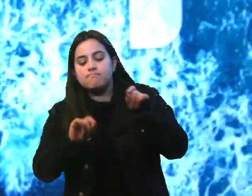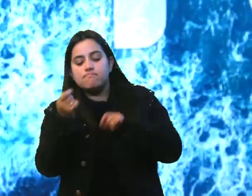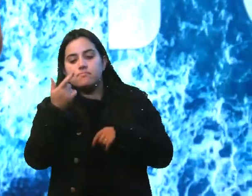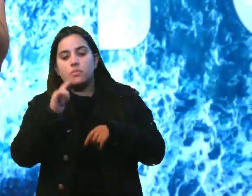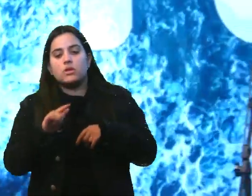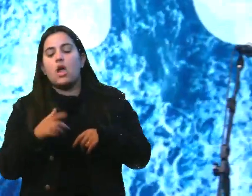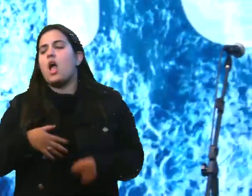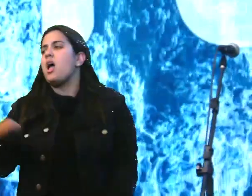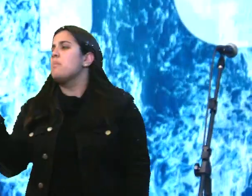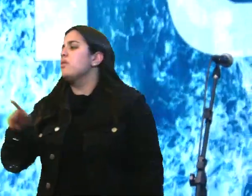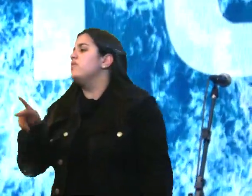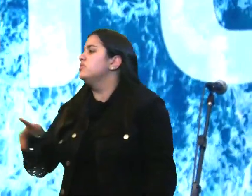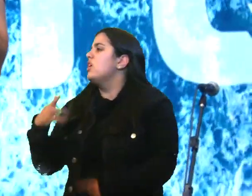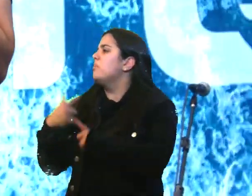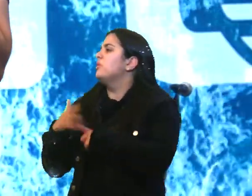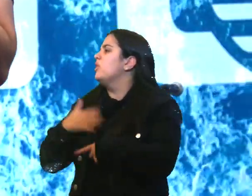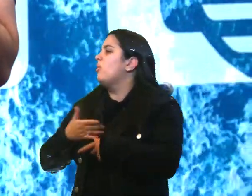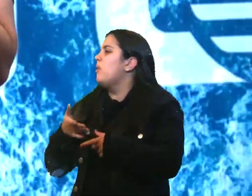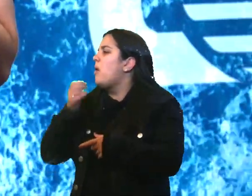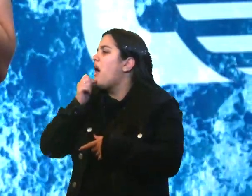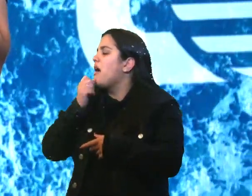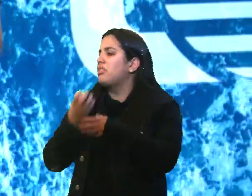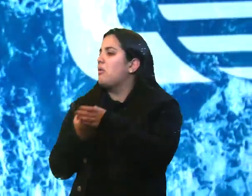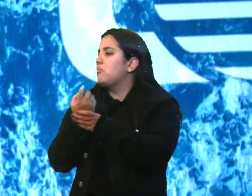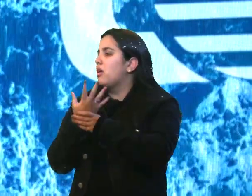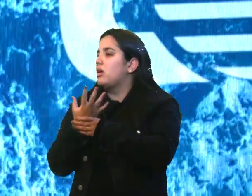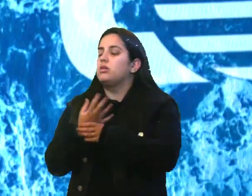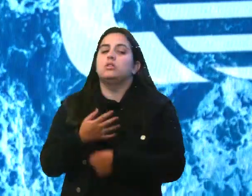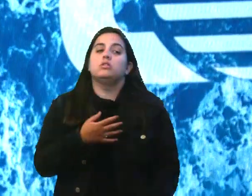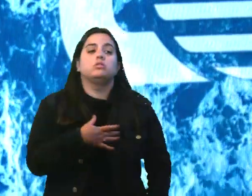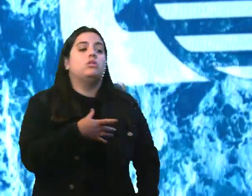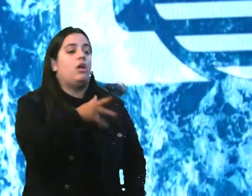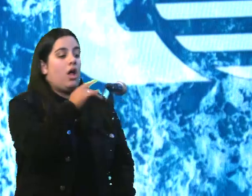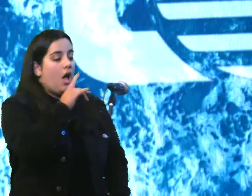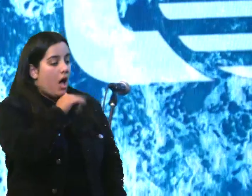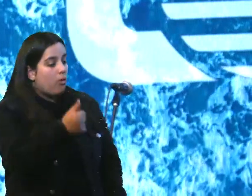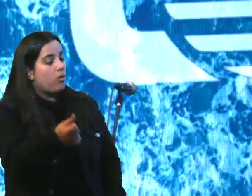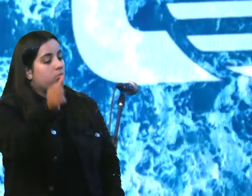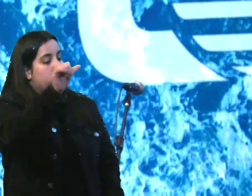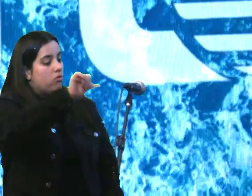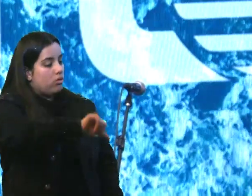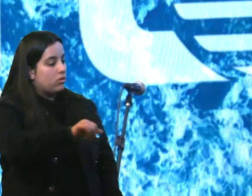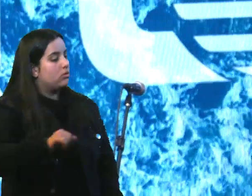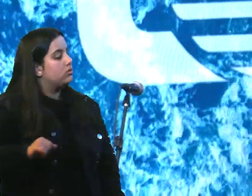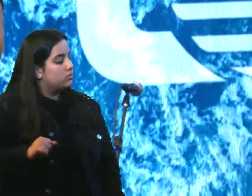Você fala: tia Shirley, por que o meu não nasceu ainda? Ela fala: molha.